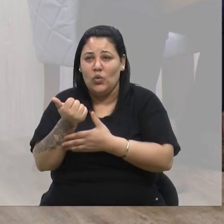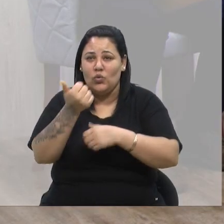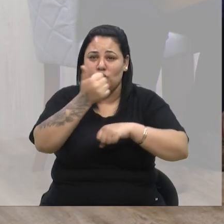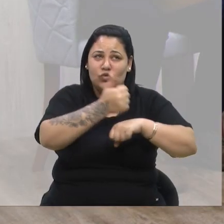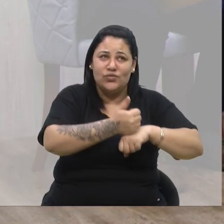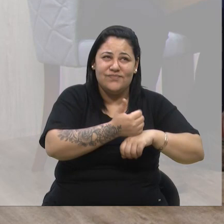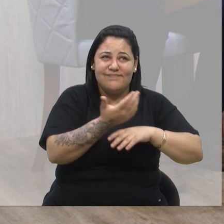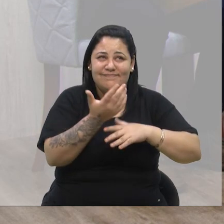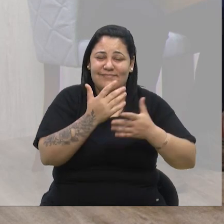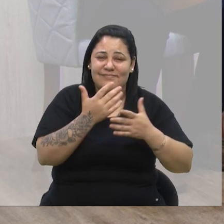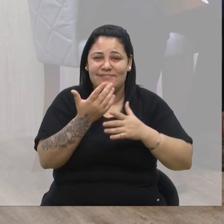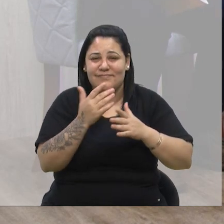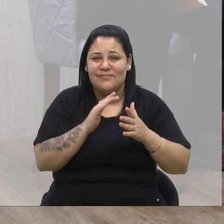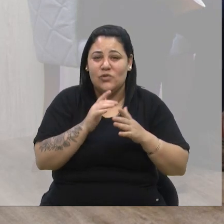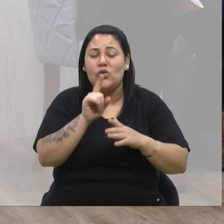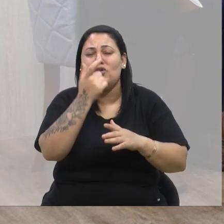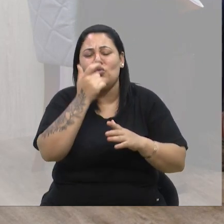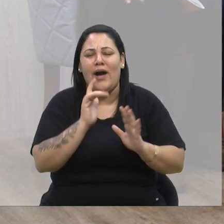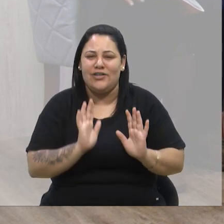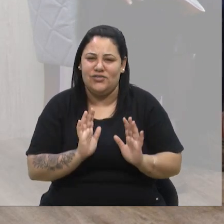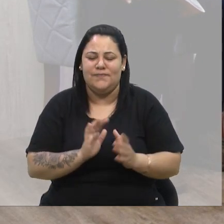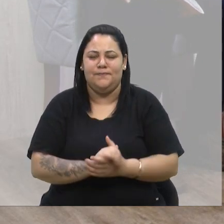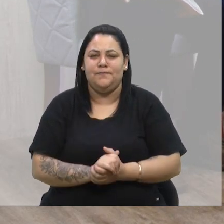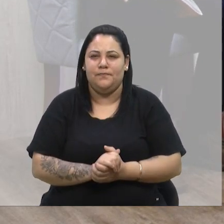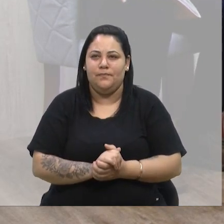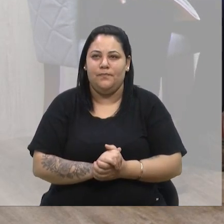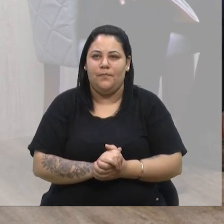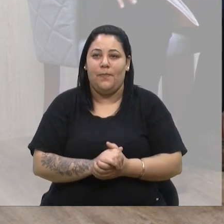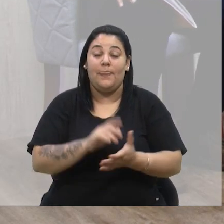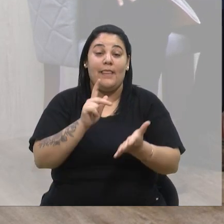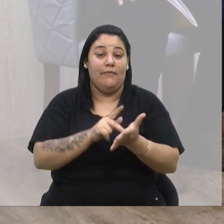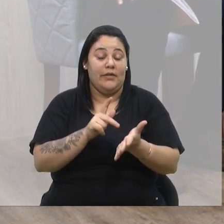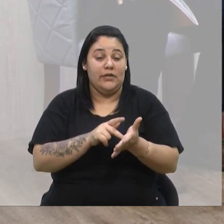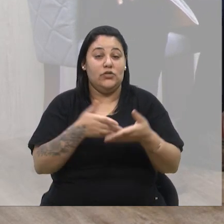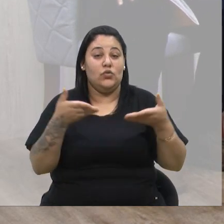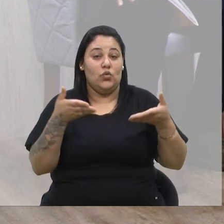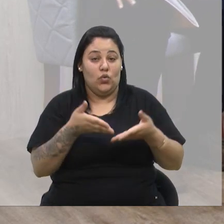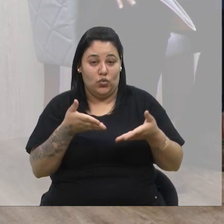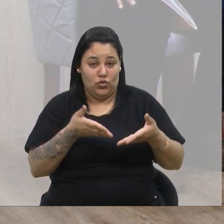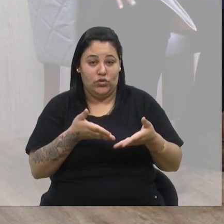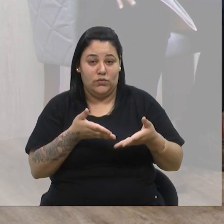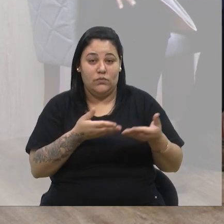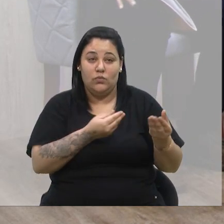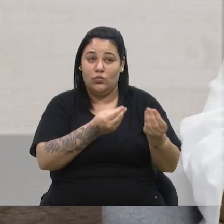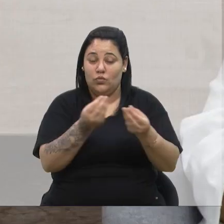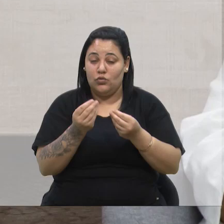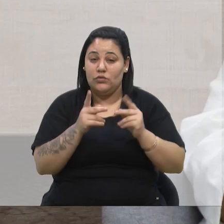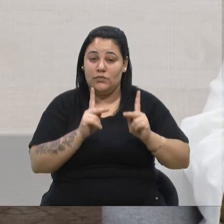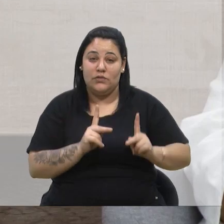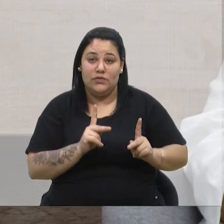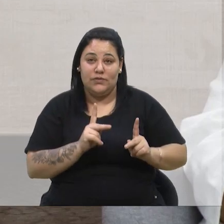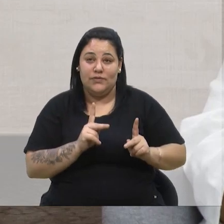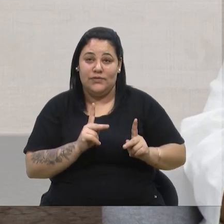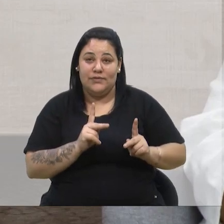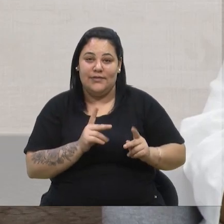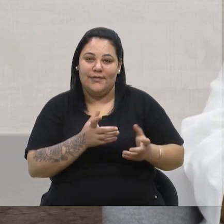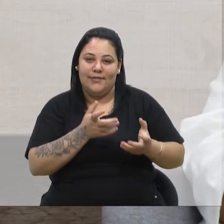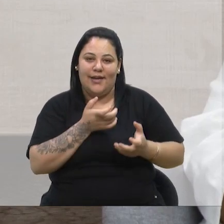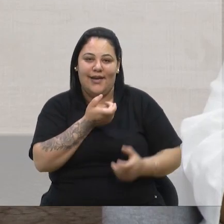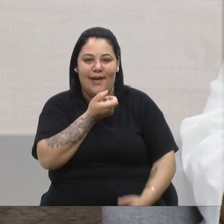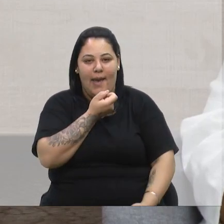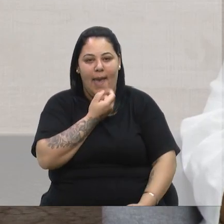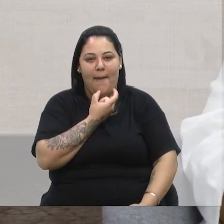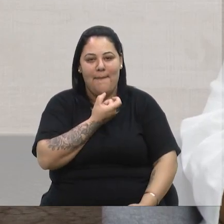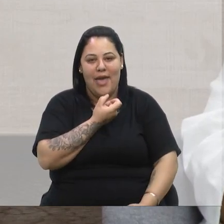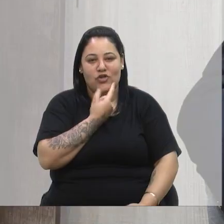no sentido de não exagerar na dosagem, né? Sem dúvida. É que hoje muita gente busca anestesia para